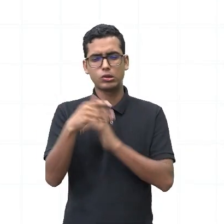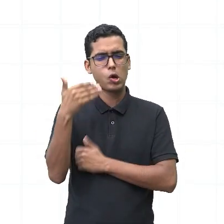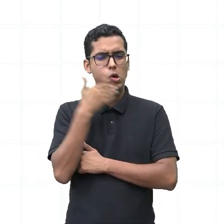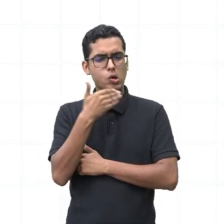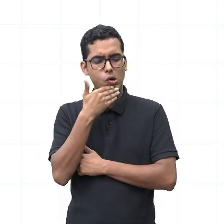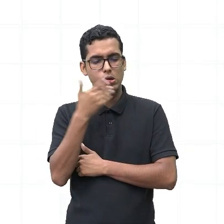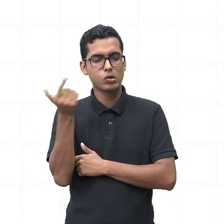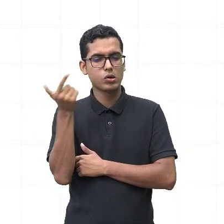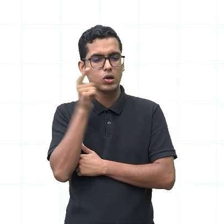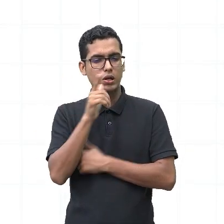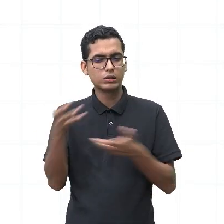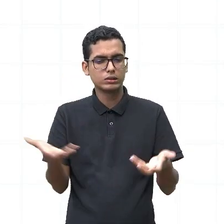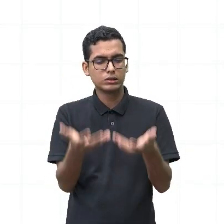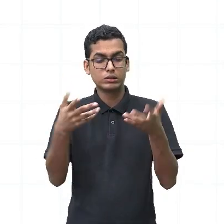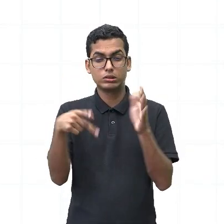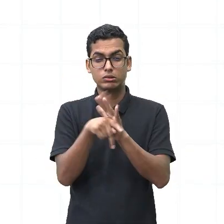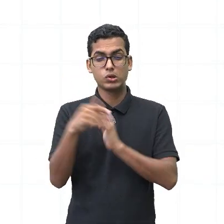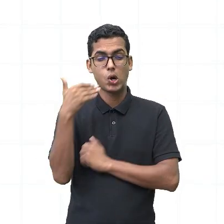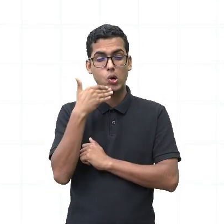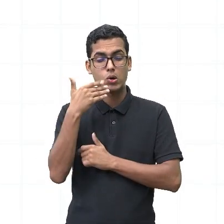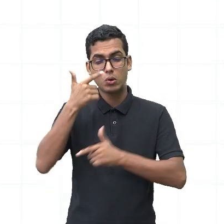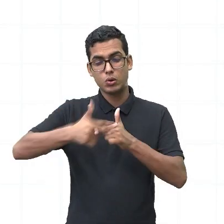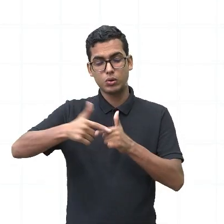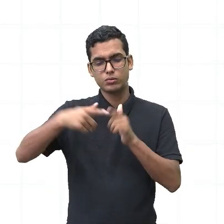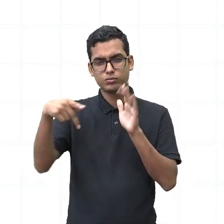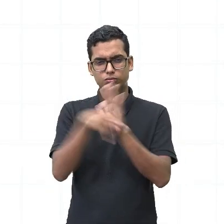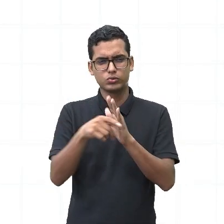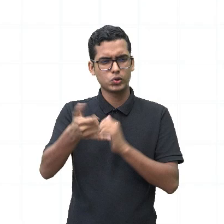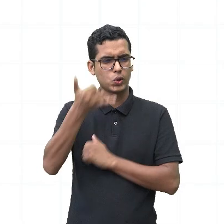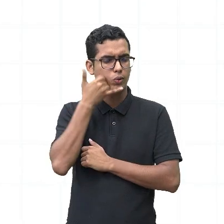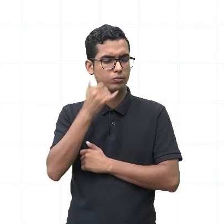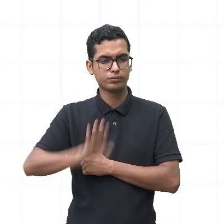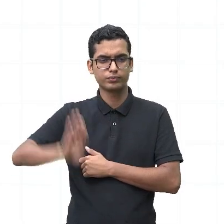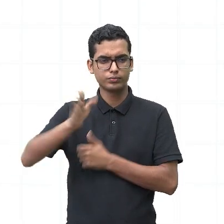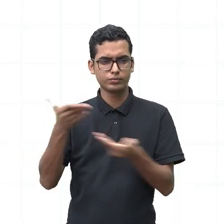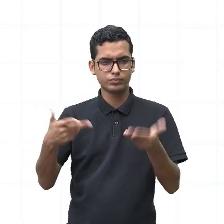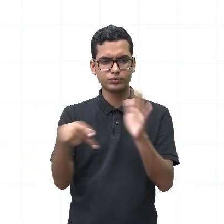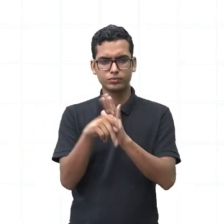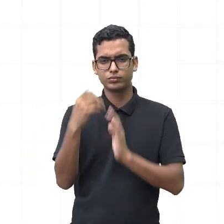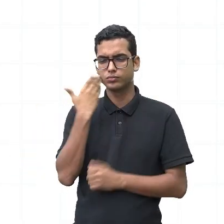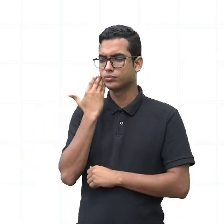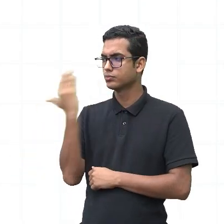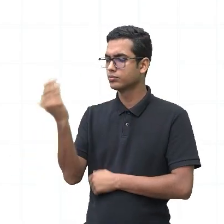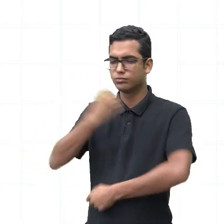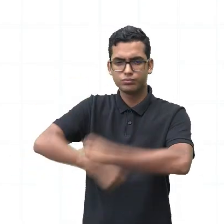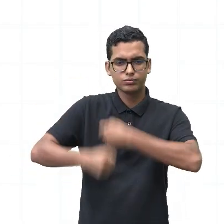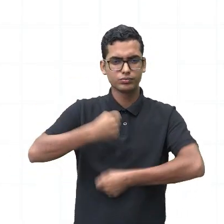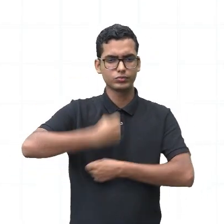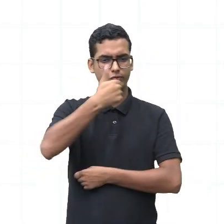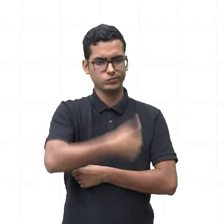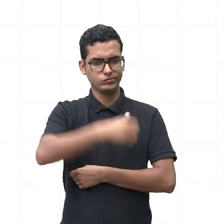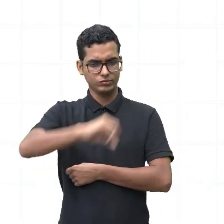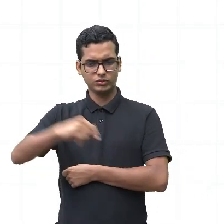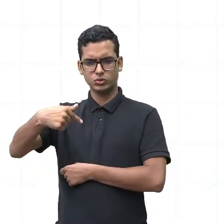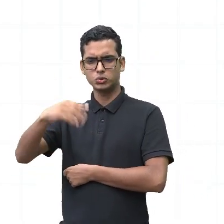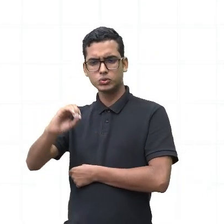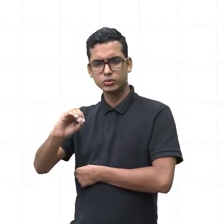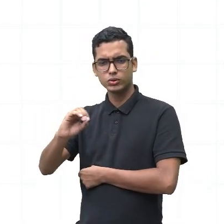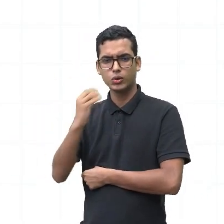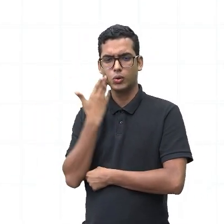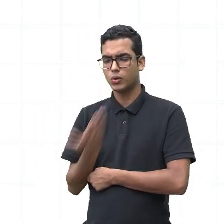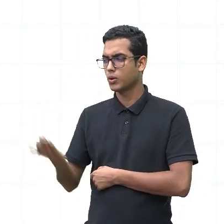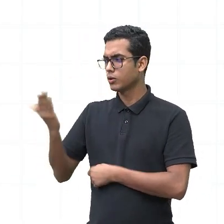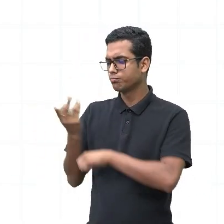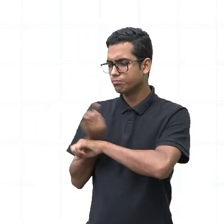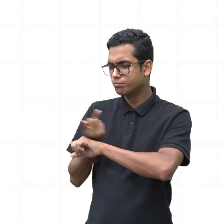B. Na B eu já tenho marca tipográfica, aí eu pego esse 1970 e vou para o texto. Ah, não achei, professor, então